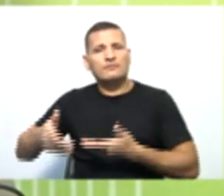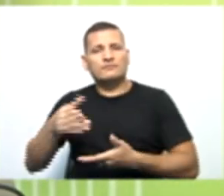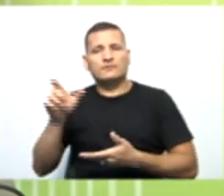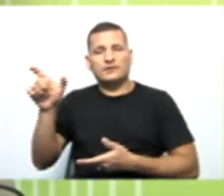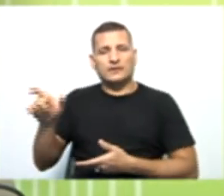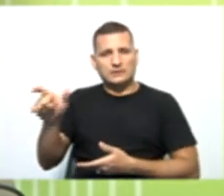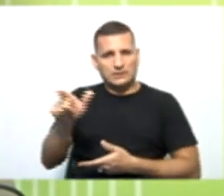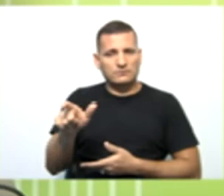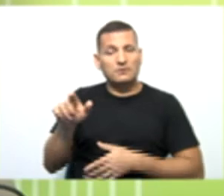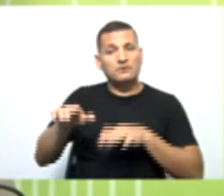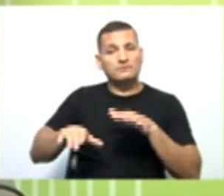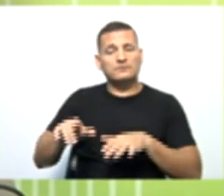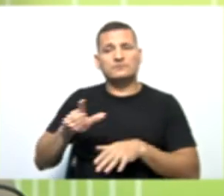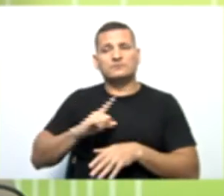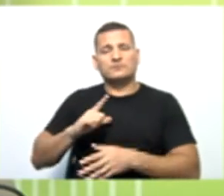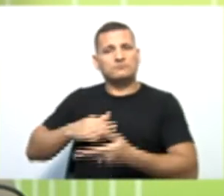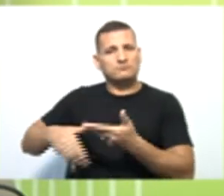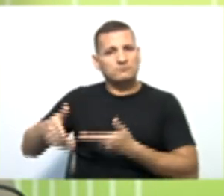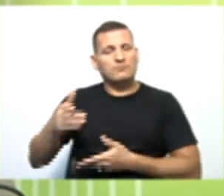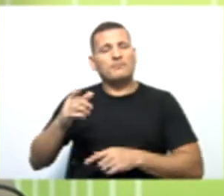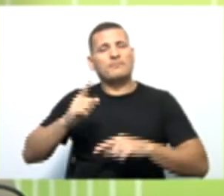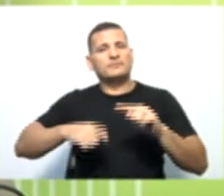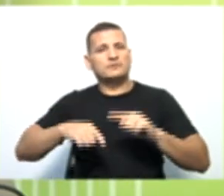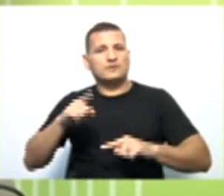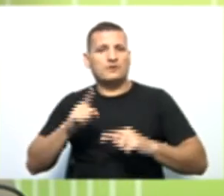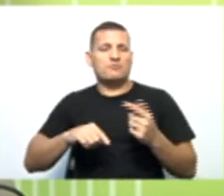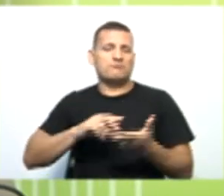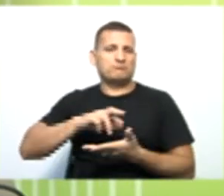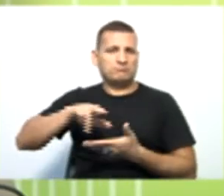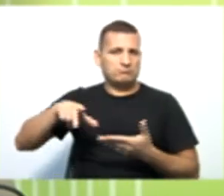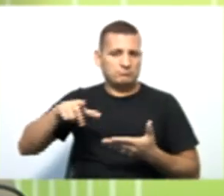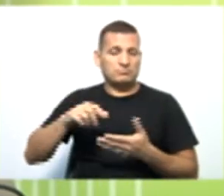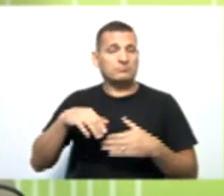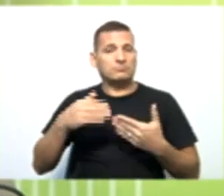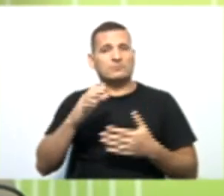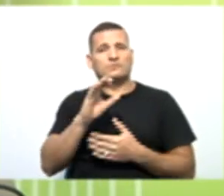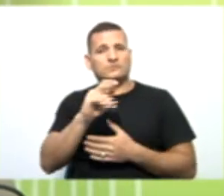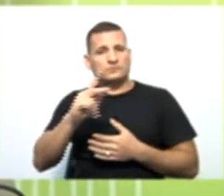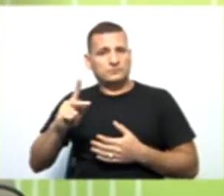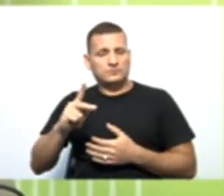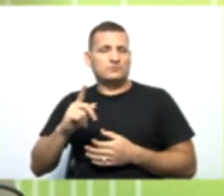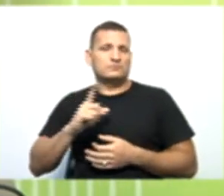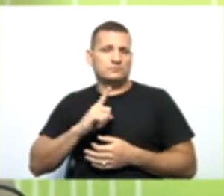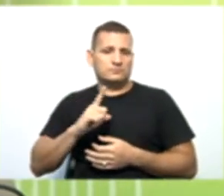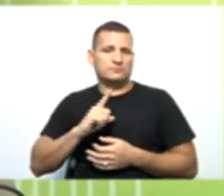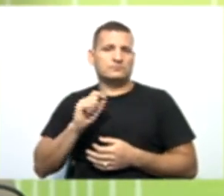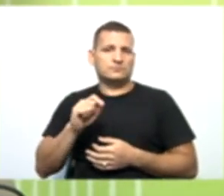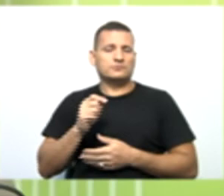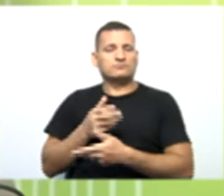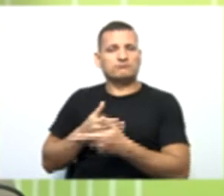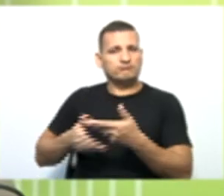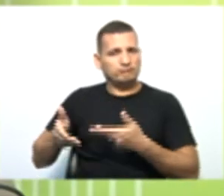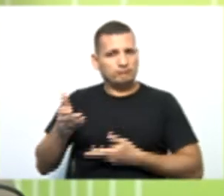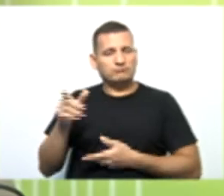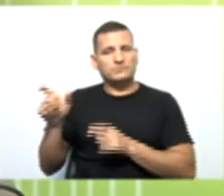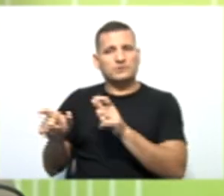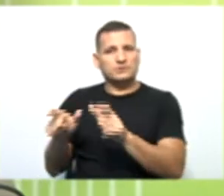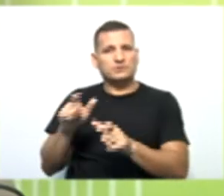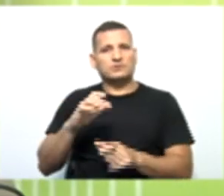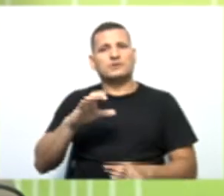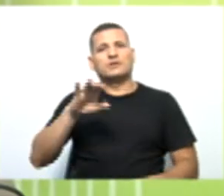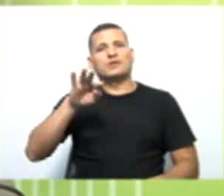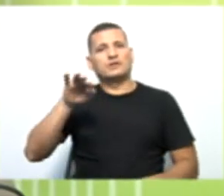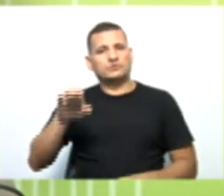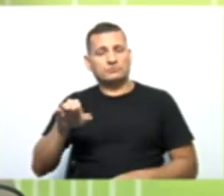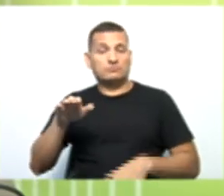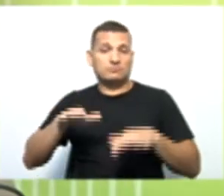às vezes eles compartilham os materiais, os maquinários e a cooperativa tem relação com o cliente. Vai depender qual é